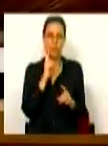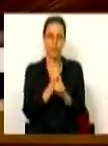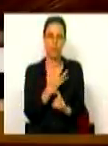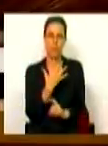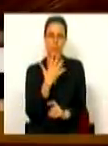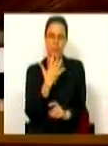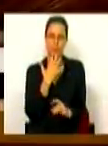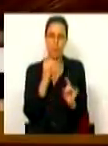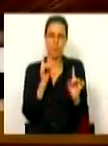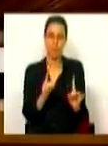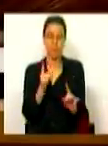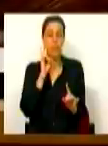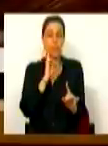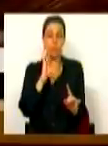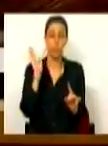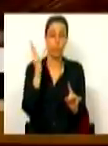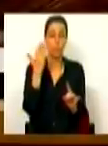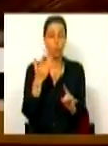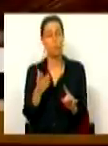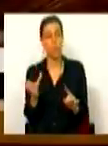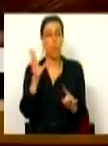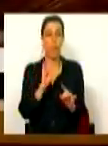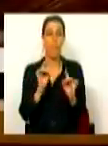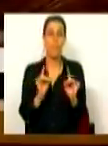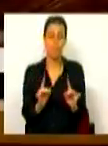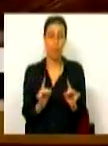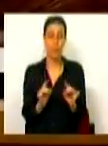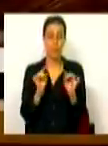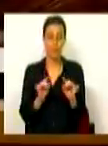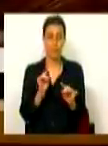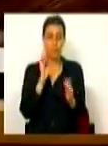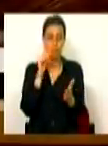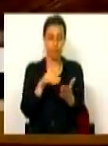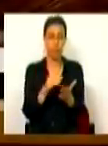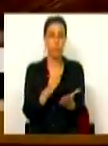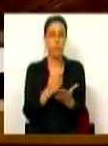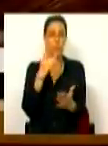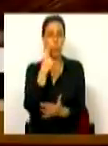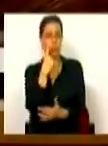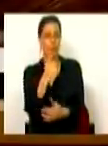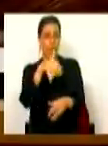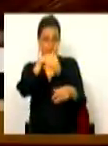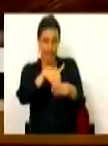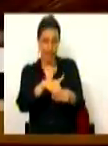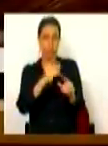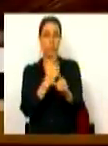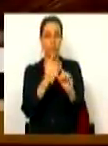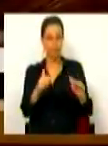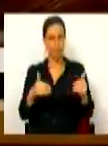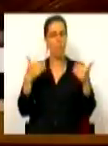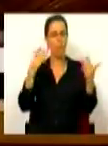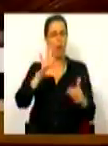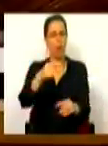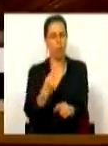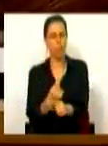rigorosos. E tão importante, ou talvez mais, é que este resultado não é só reconhecido dentro, como também fora do